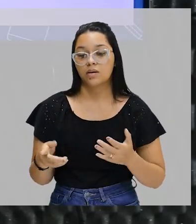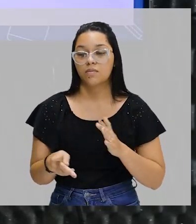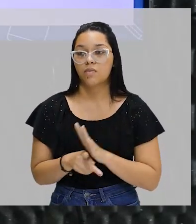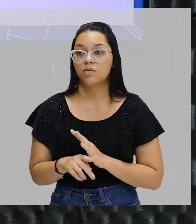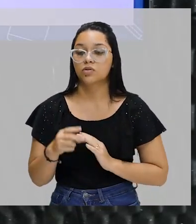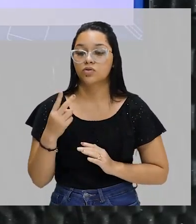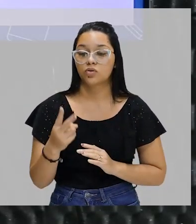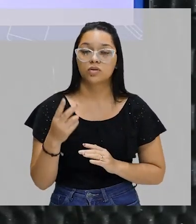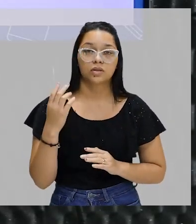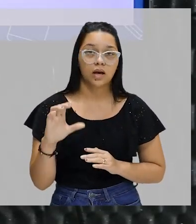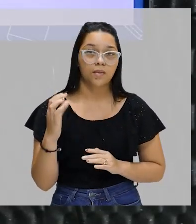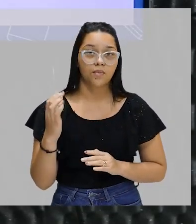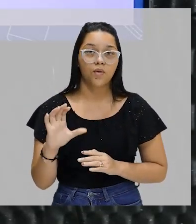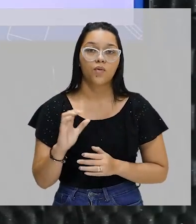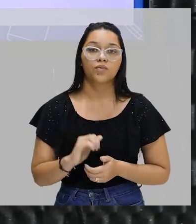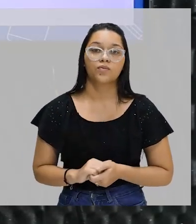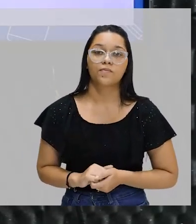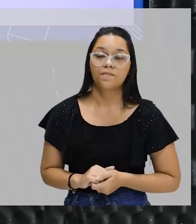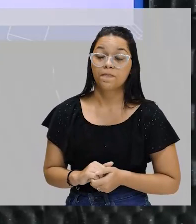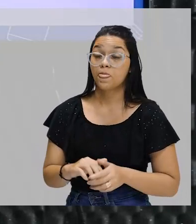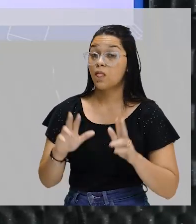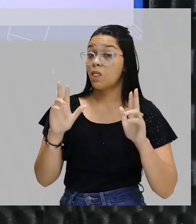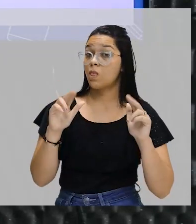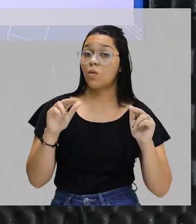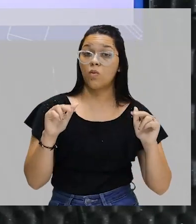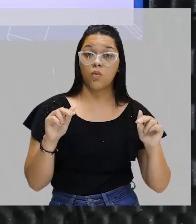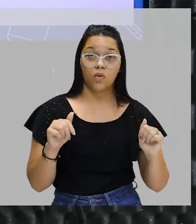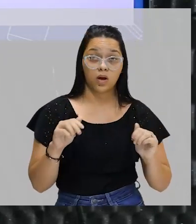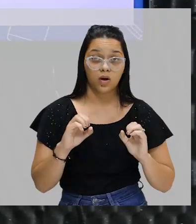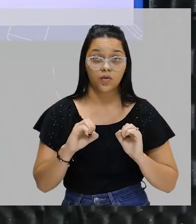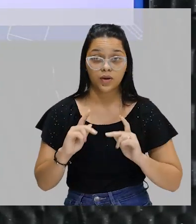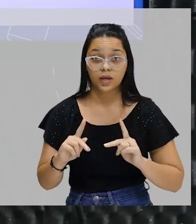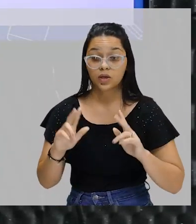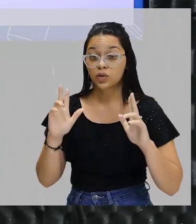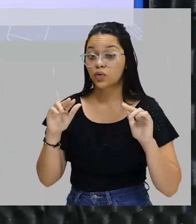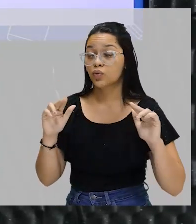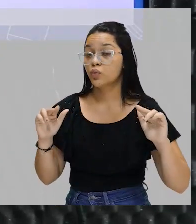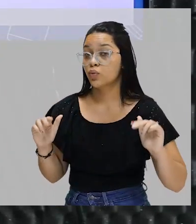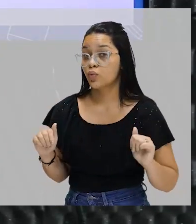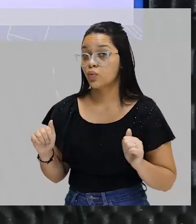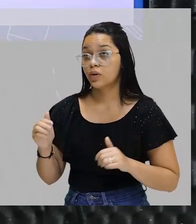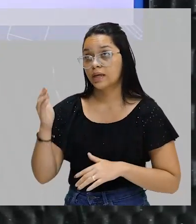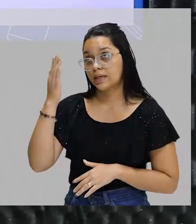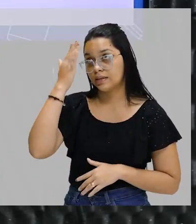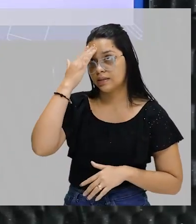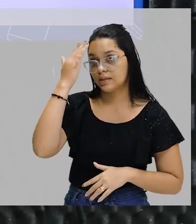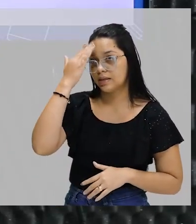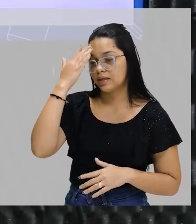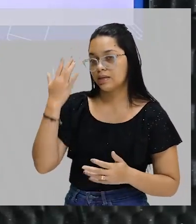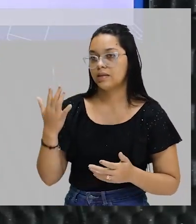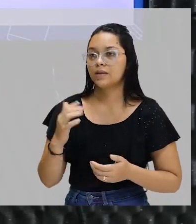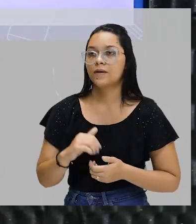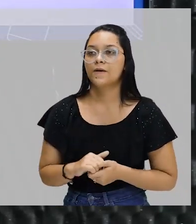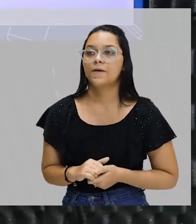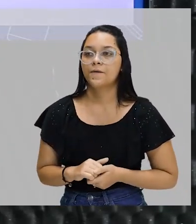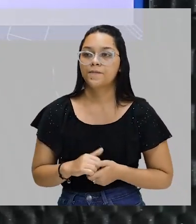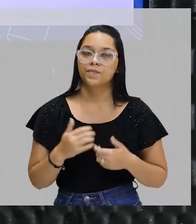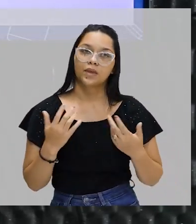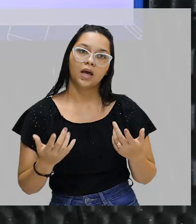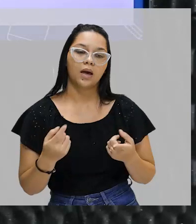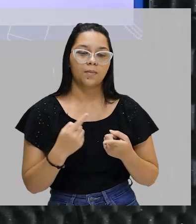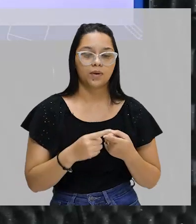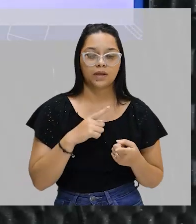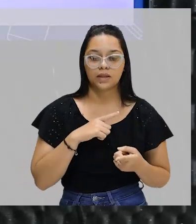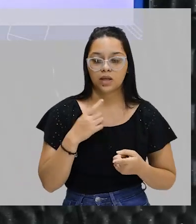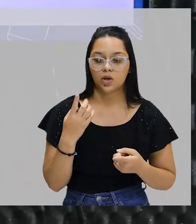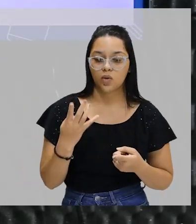radical de 2 carbonos. Jamais, beleza? Jamais interpretar dessa maneira. Ah, nós